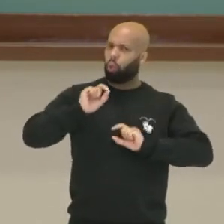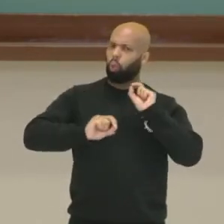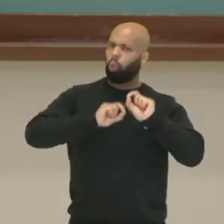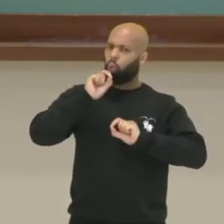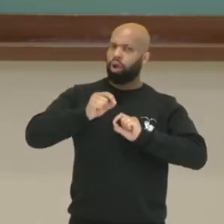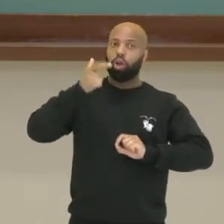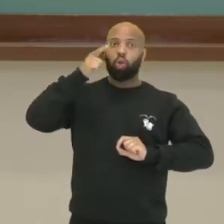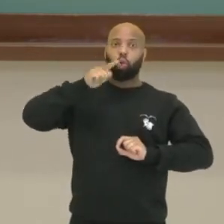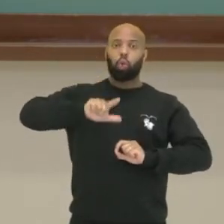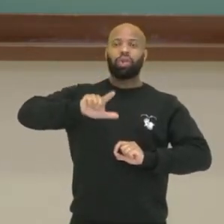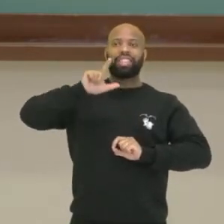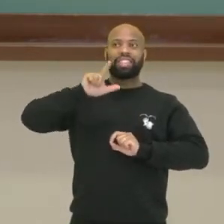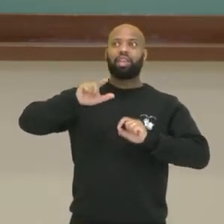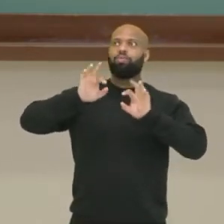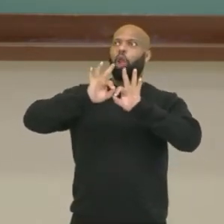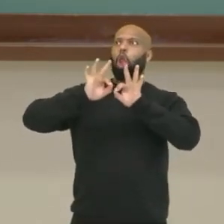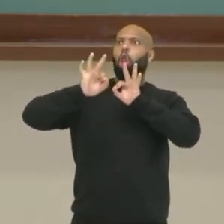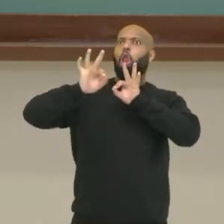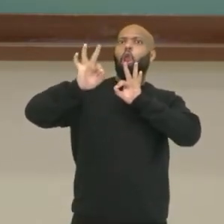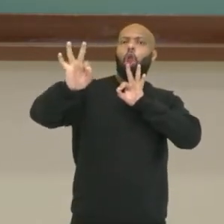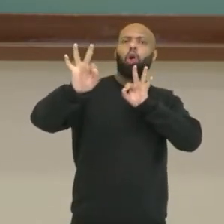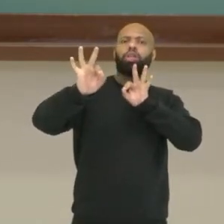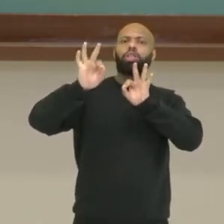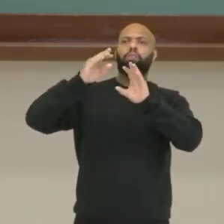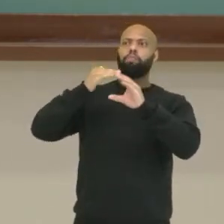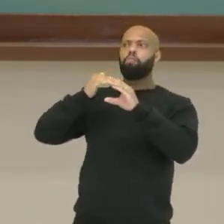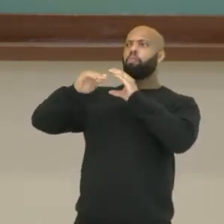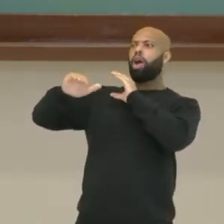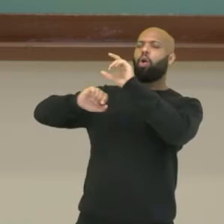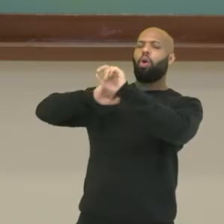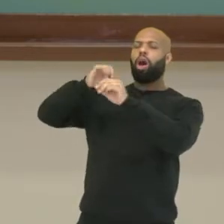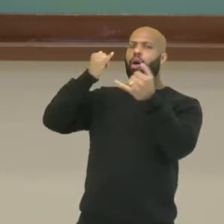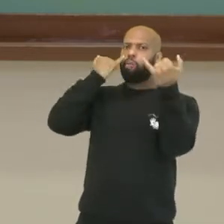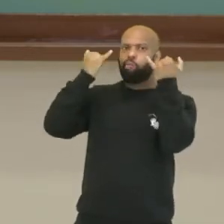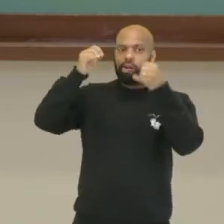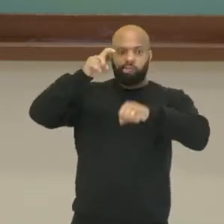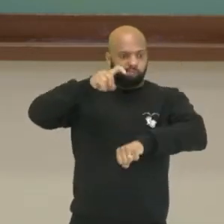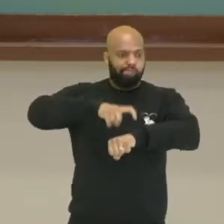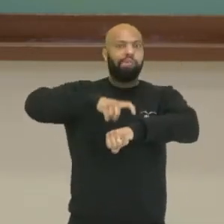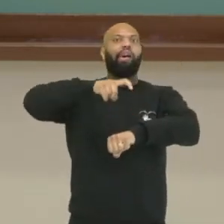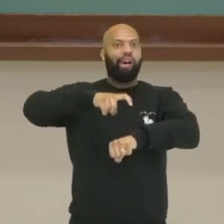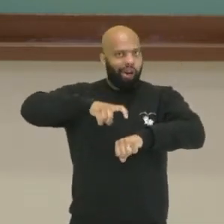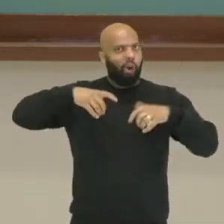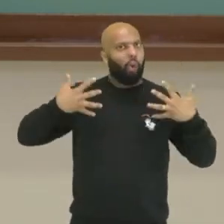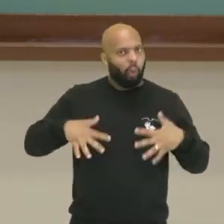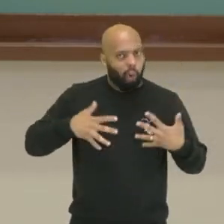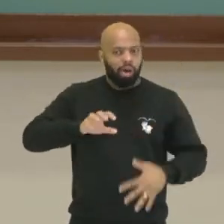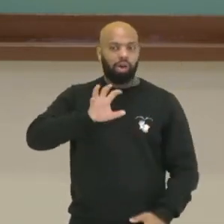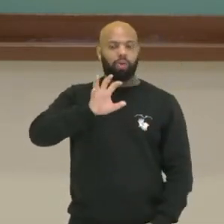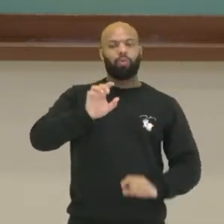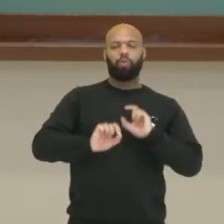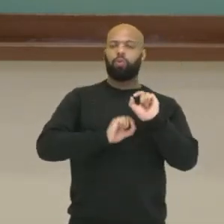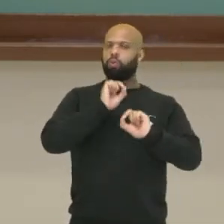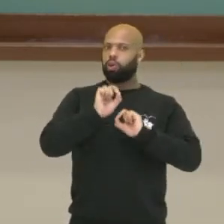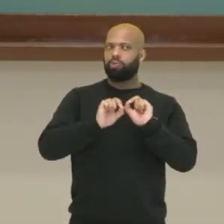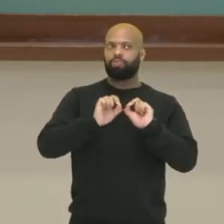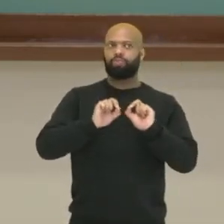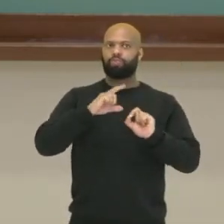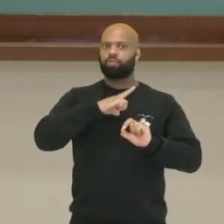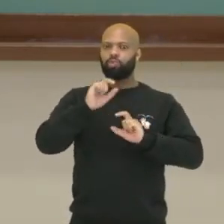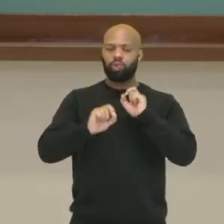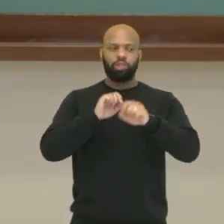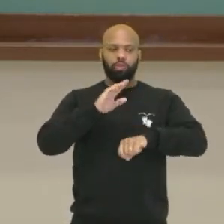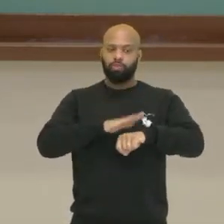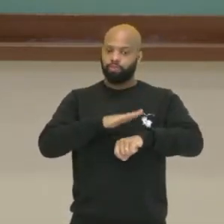transmitir a longa distância a notícia em tempo real. Isso causou um grande boom